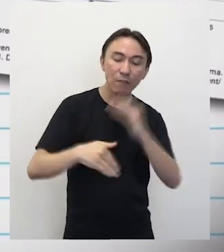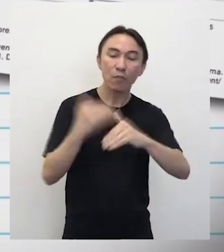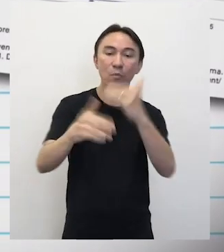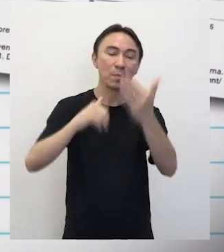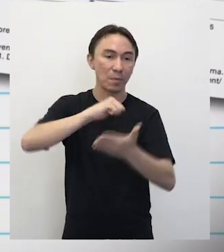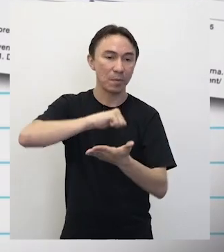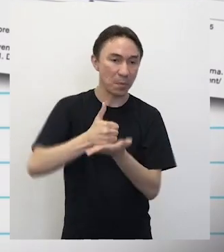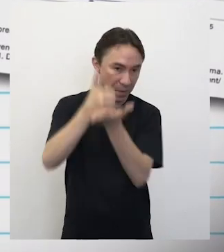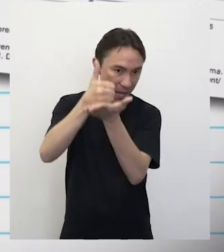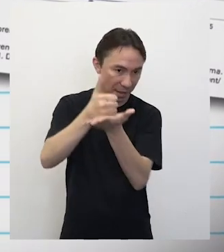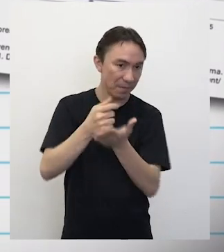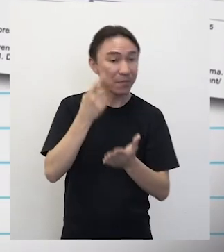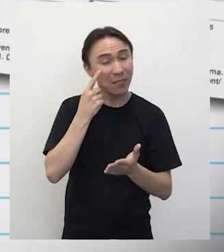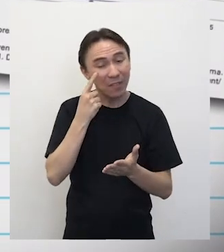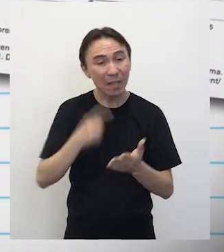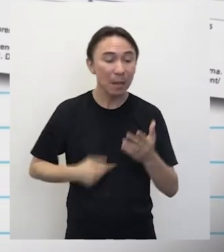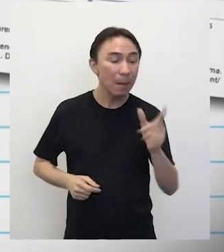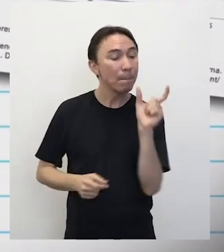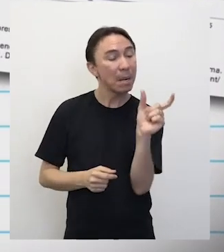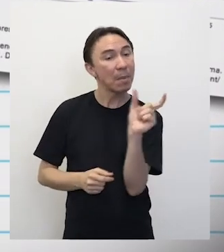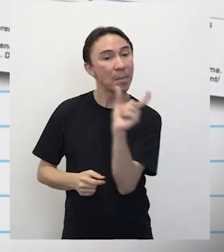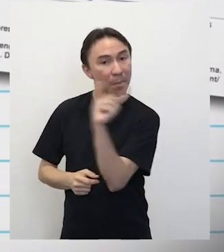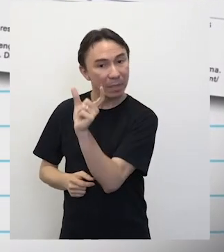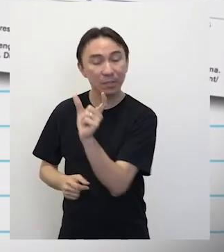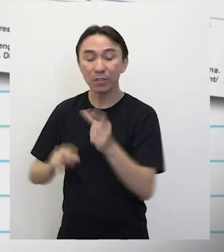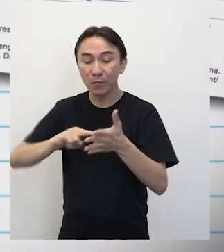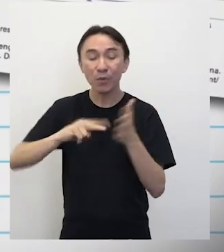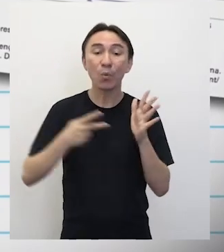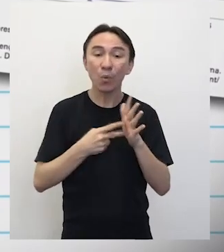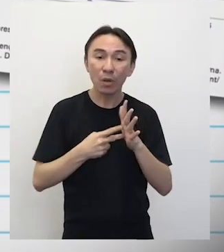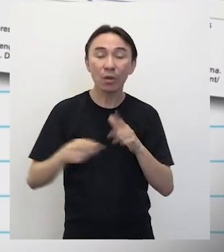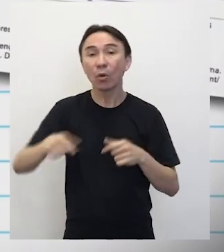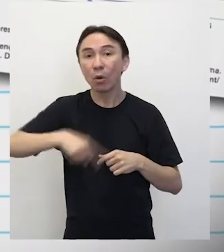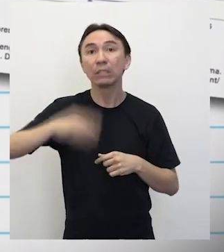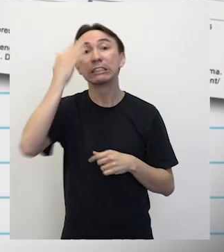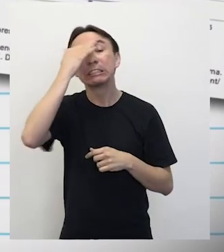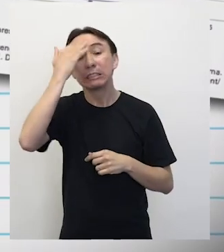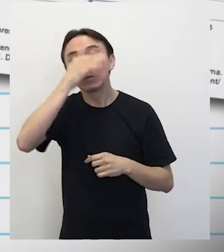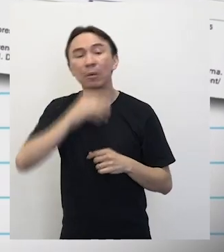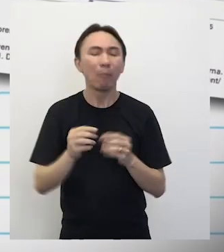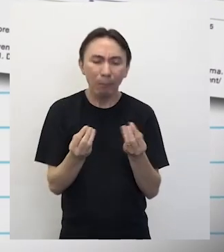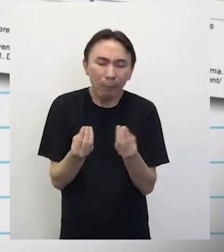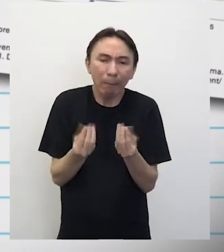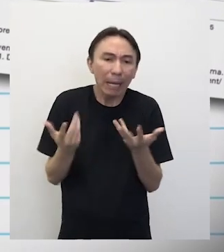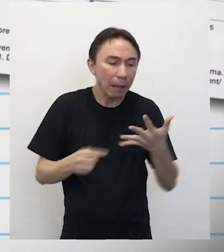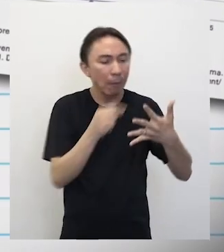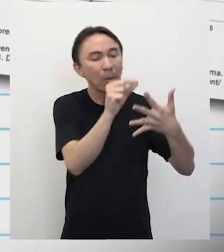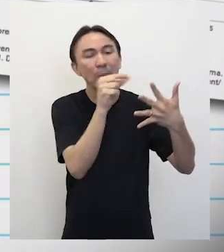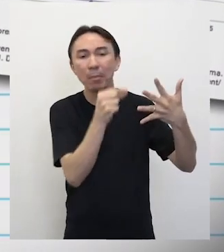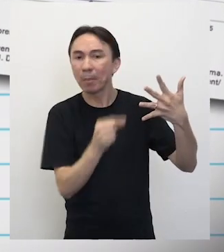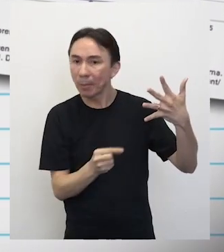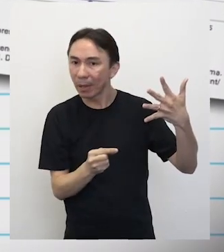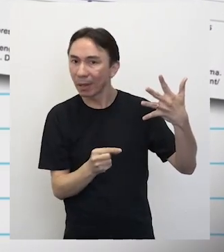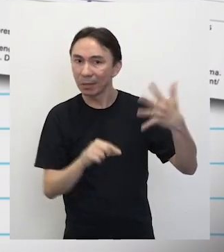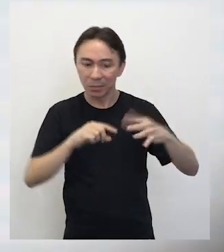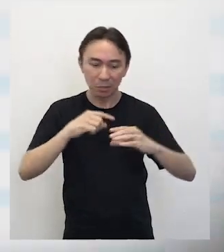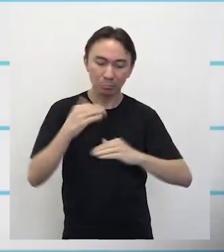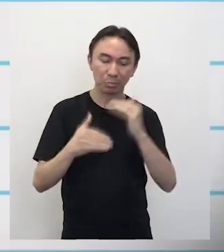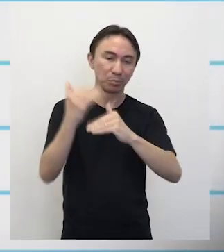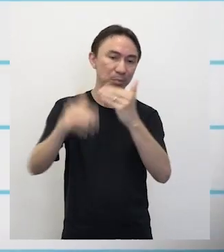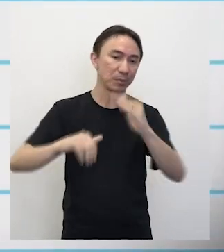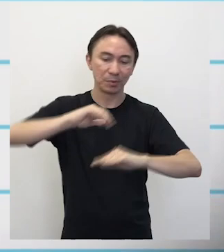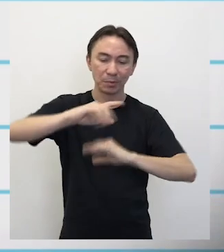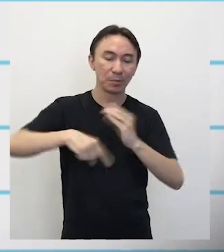ver o que cada palavra significa e assim compreenderemos o que são e para que servem os Indicadores de Desenvolvimento Sustentável.